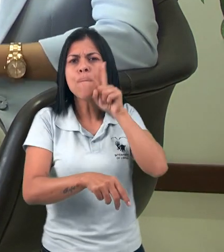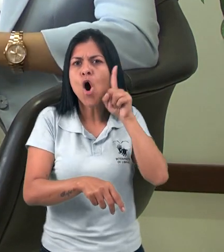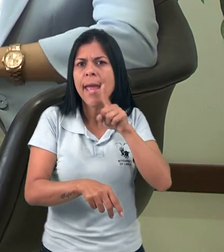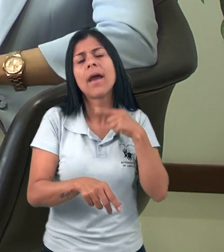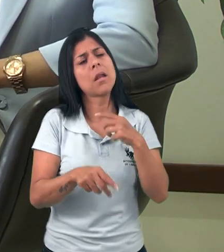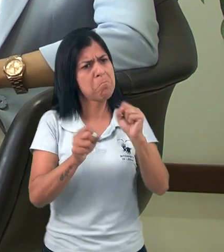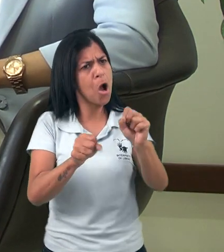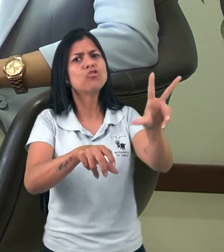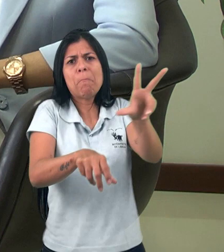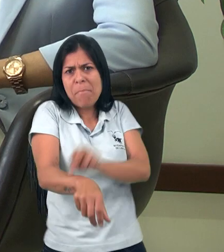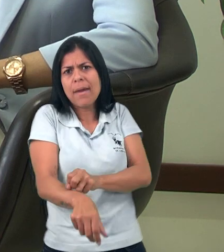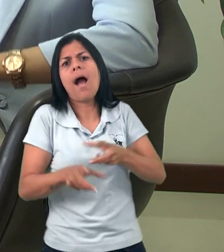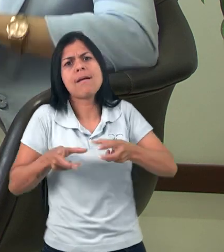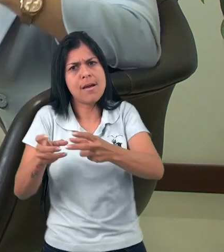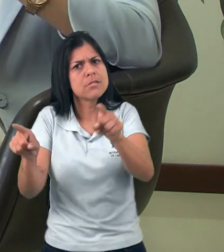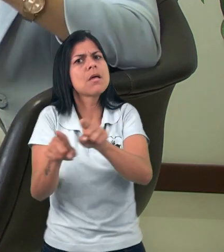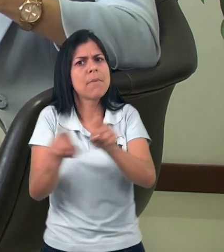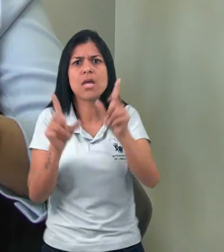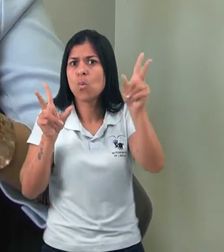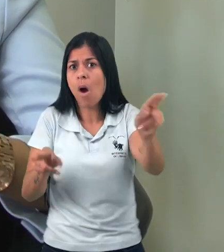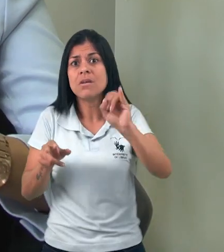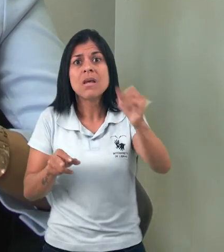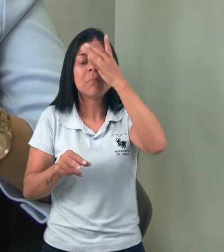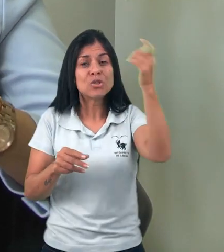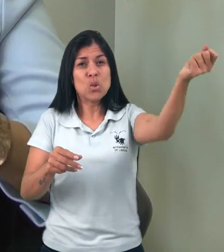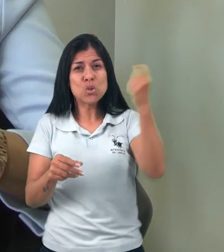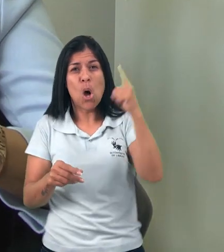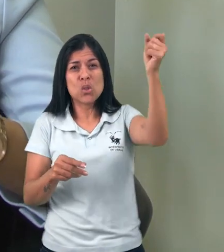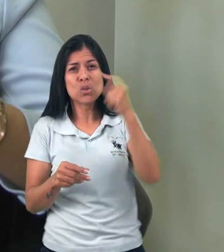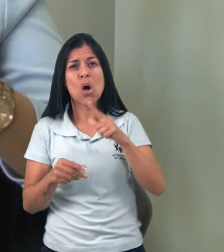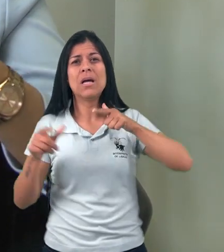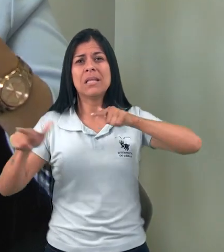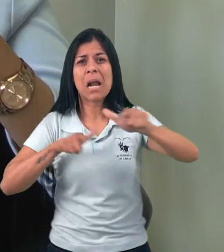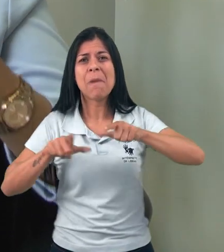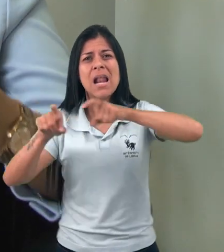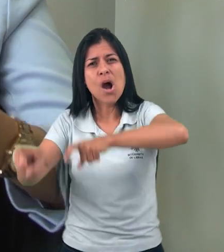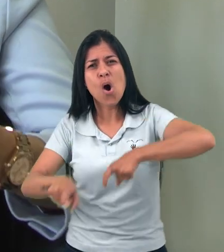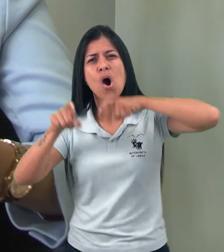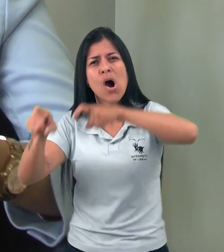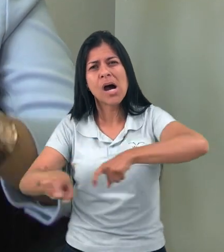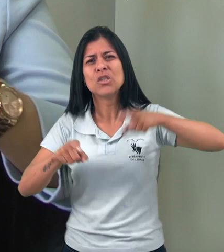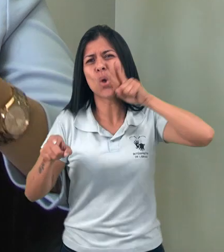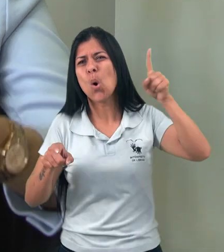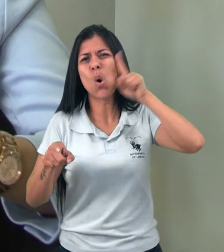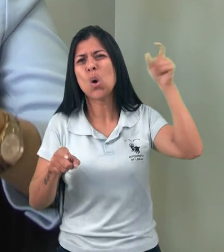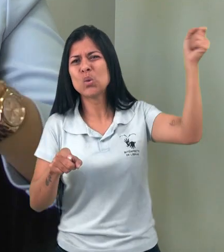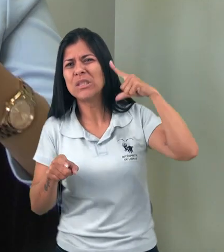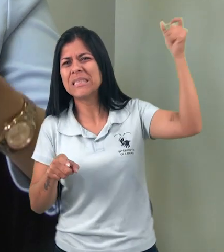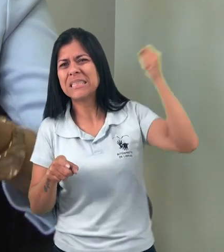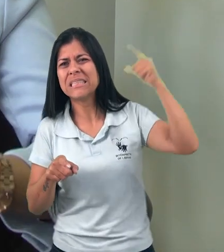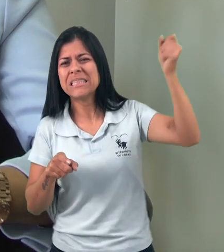isentas de terem câncer de pele. Então, se ela tem um histórico de infância, de trabalhar na roça, né, na